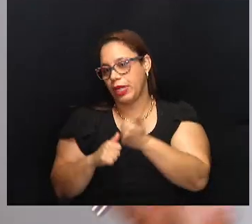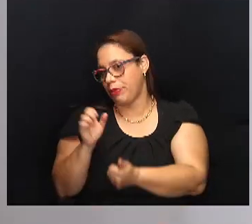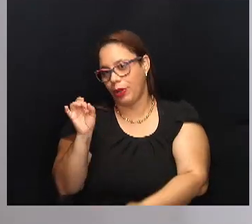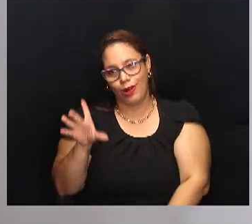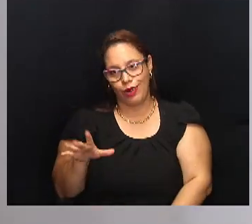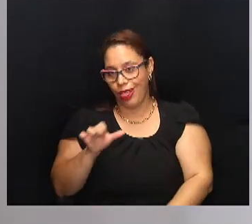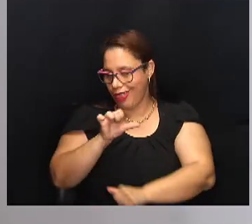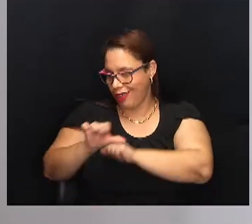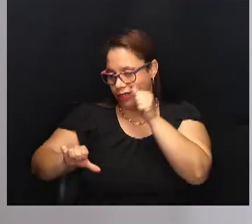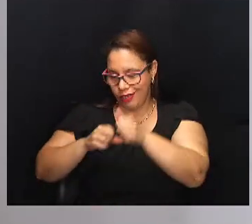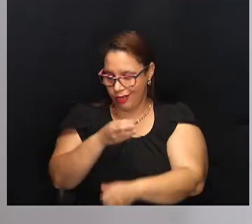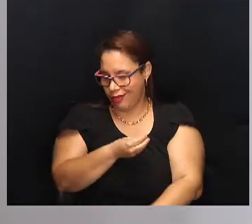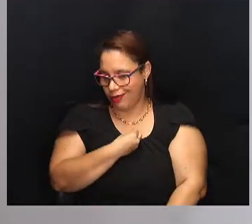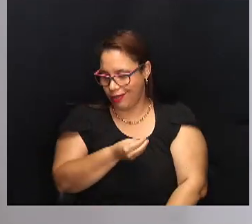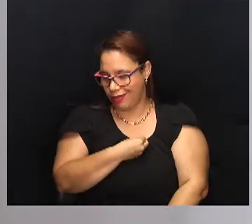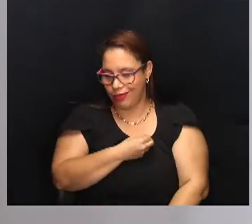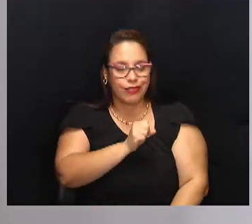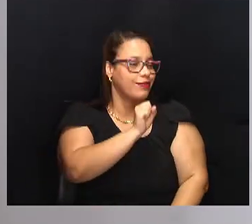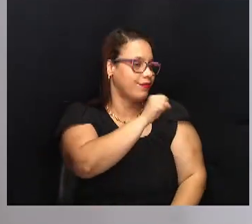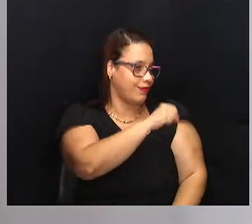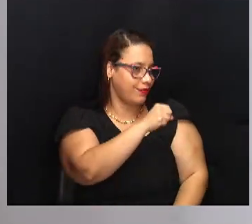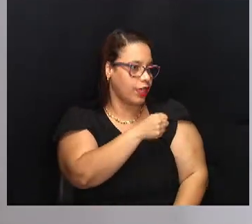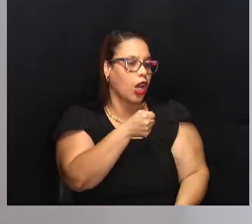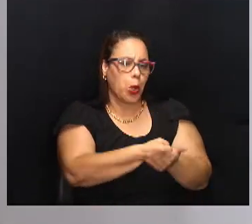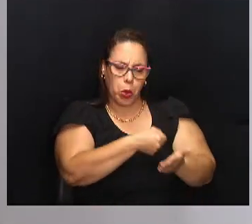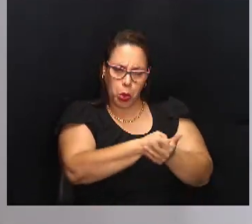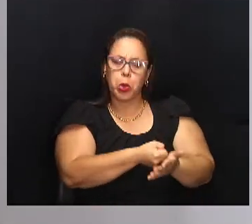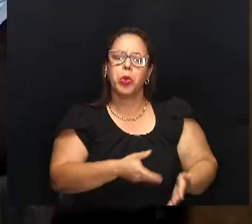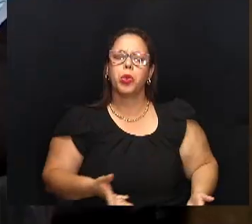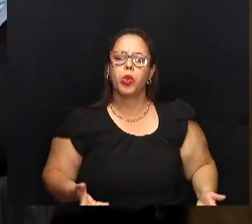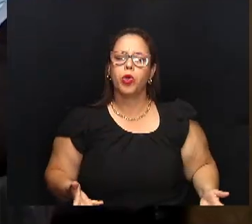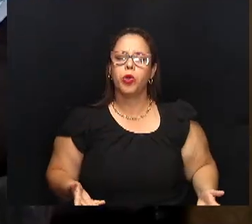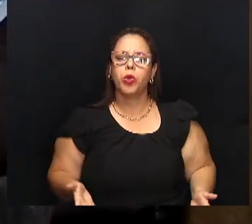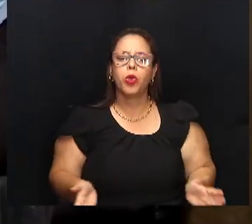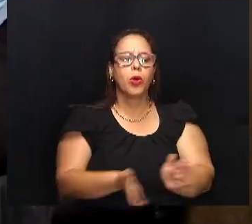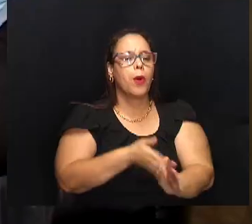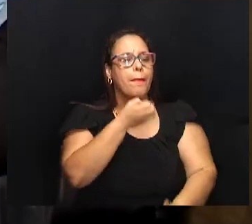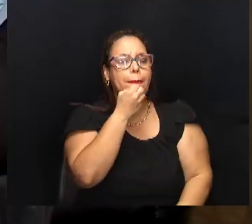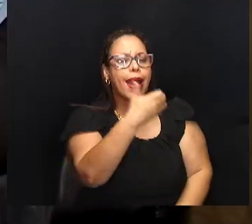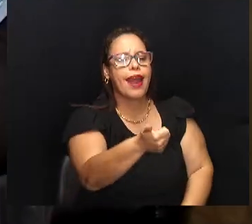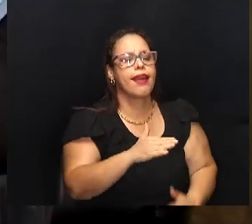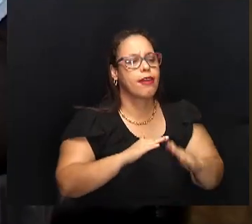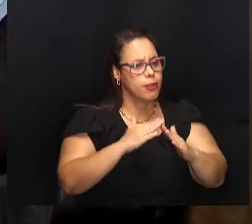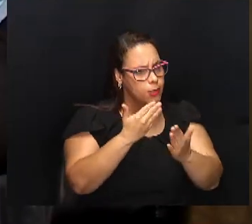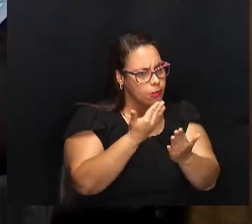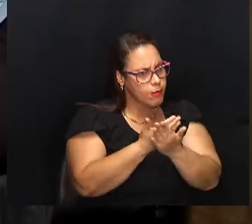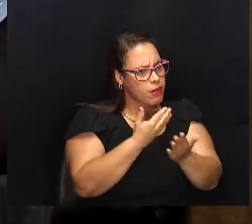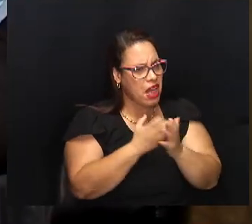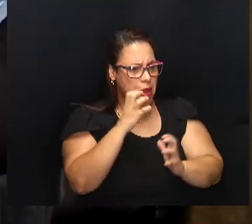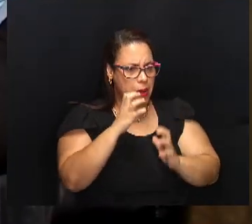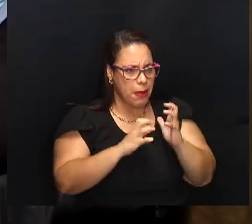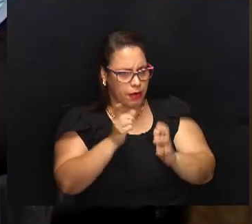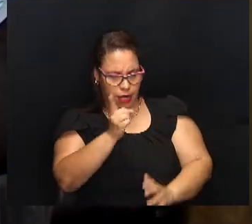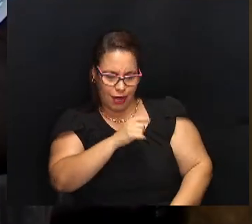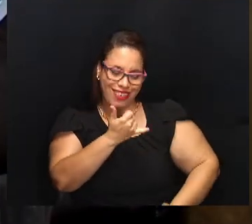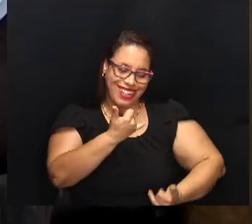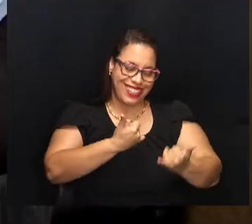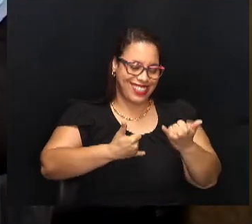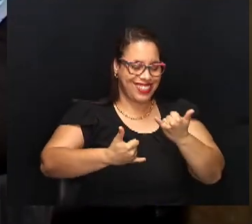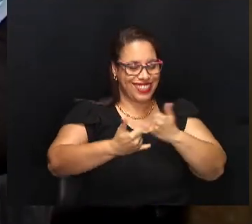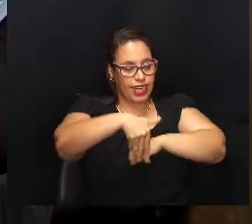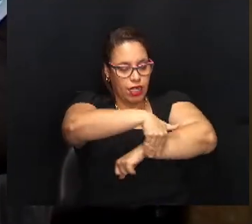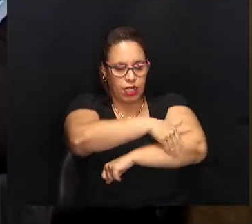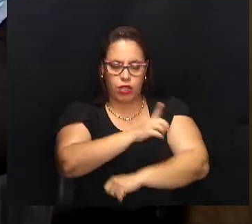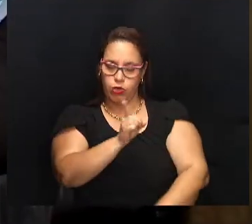Transformação de vida, né? Sim. E a gente cobra, a gente quer que eles estejam bem na escola, que eles não briguem, que eles não fiquem na